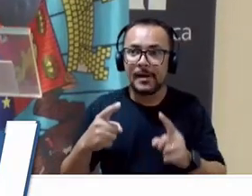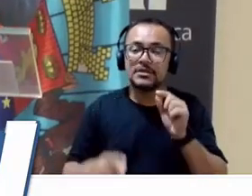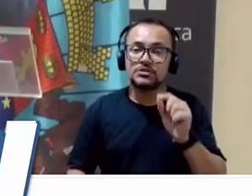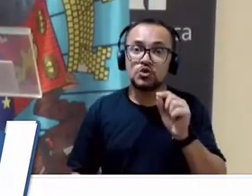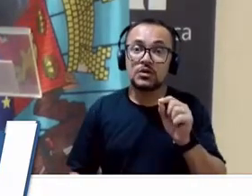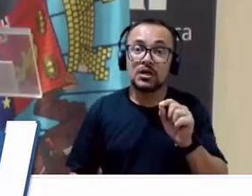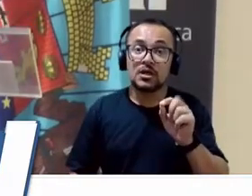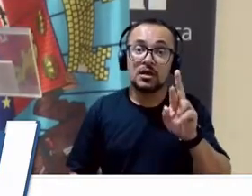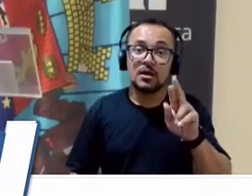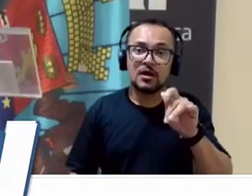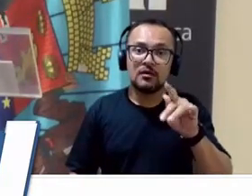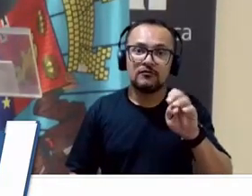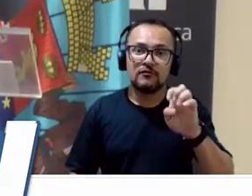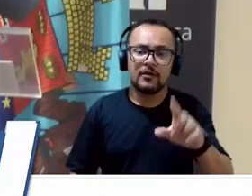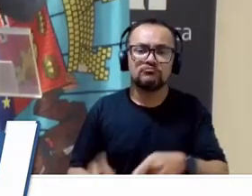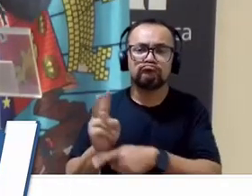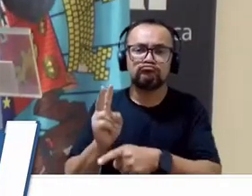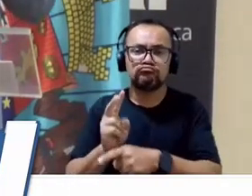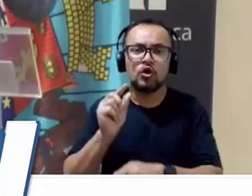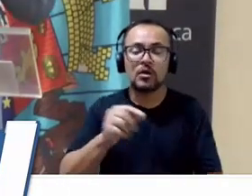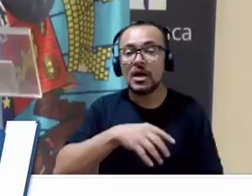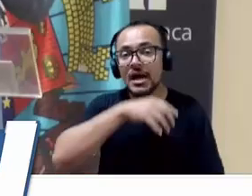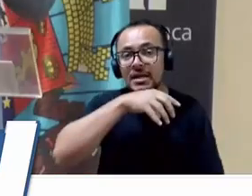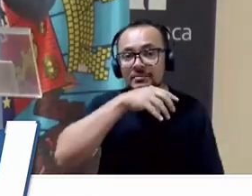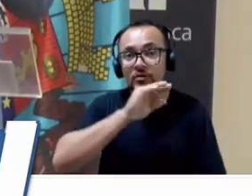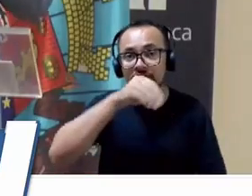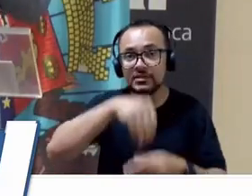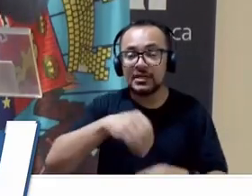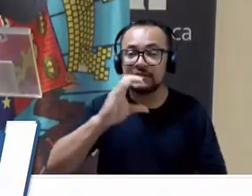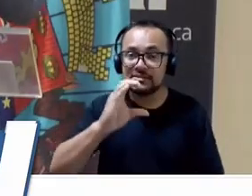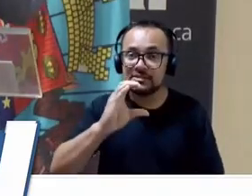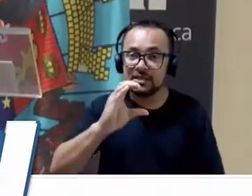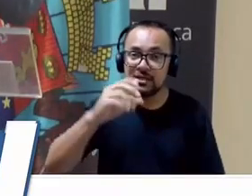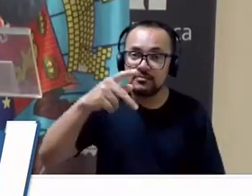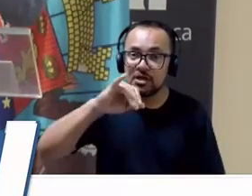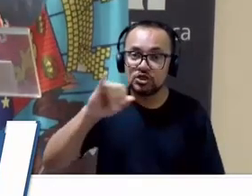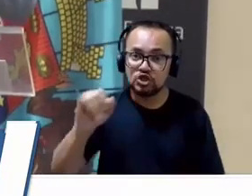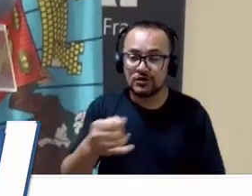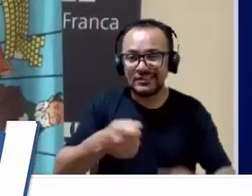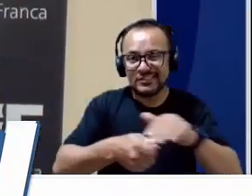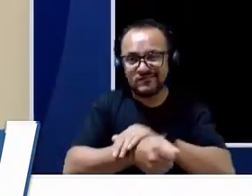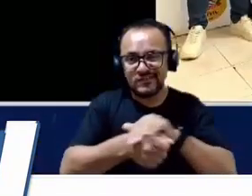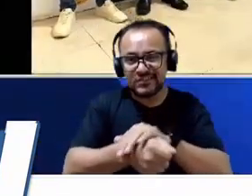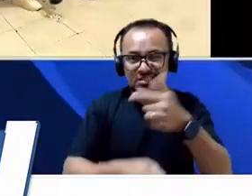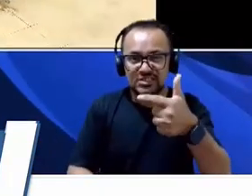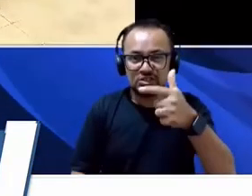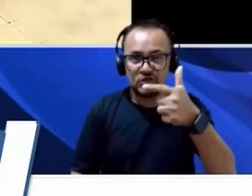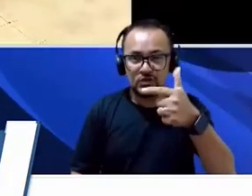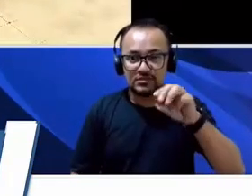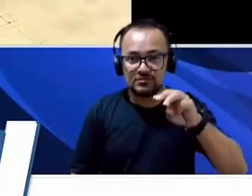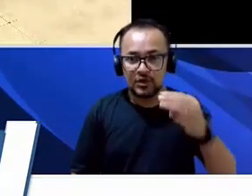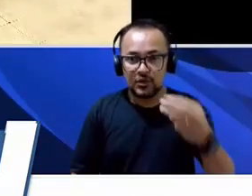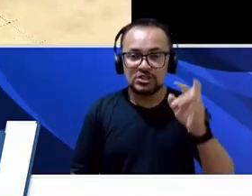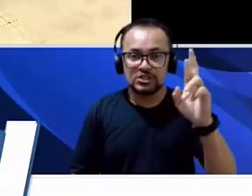animal e dentro da cpj ele vai investir esses R 2 milhões de reais uma série de equipamentos uma série de